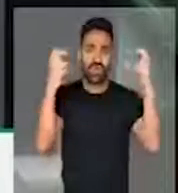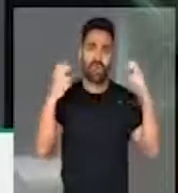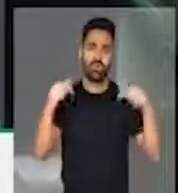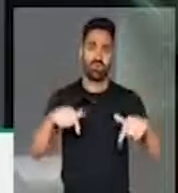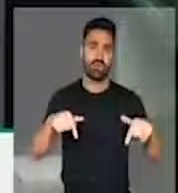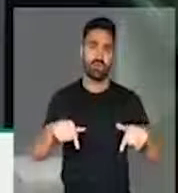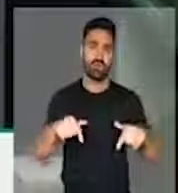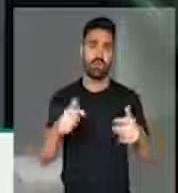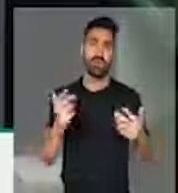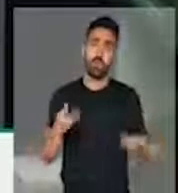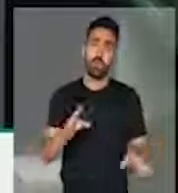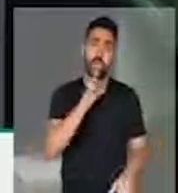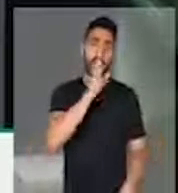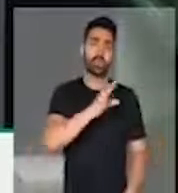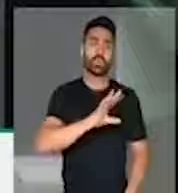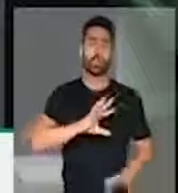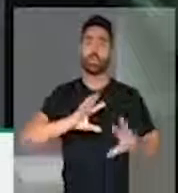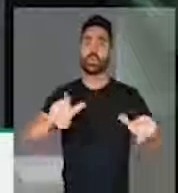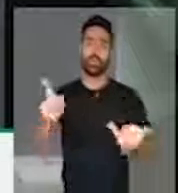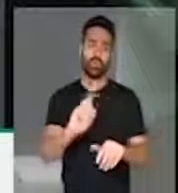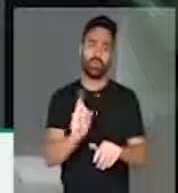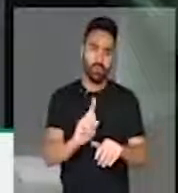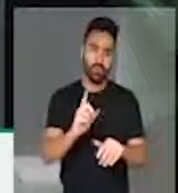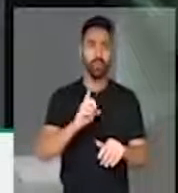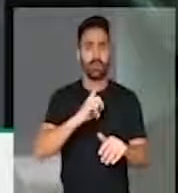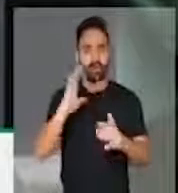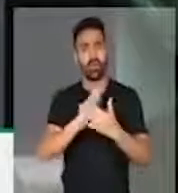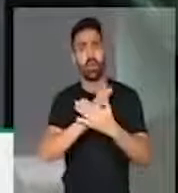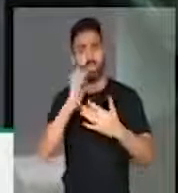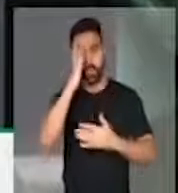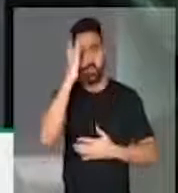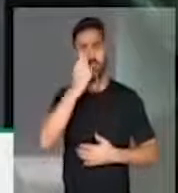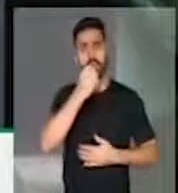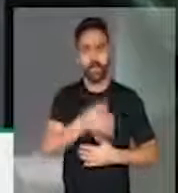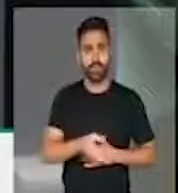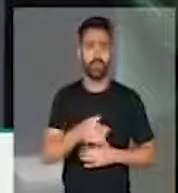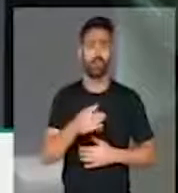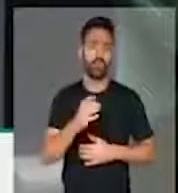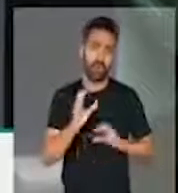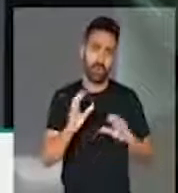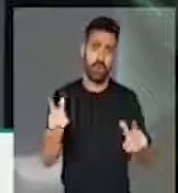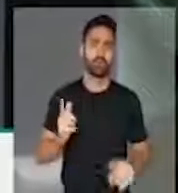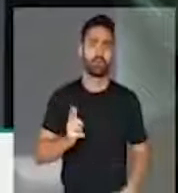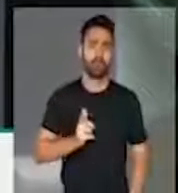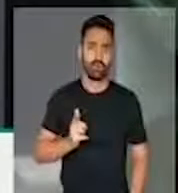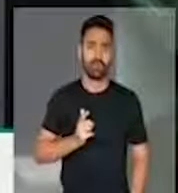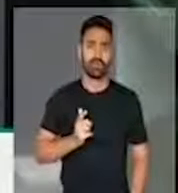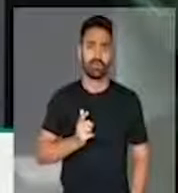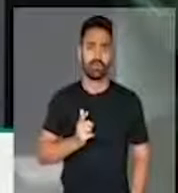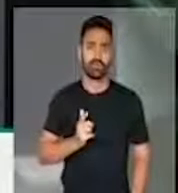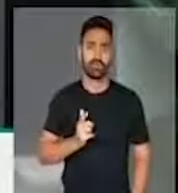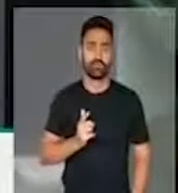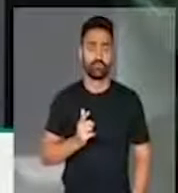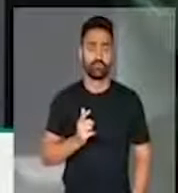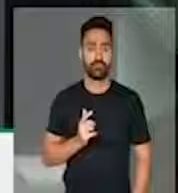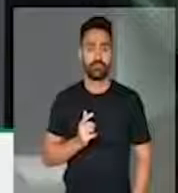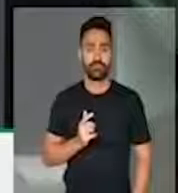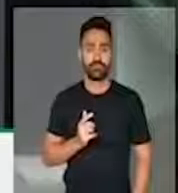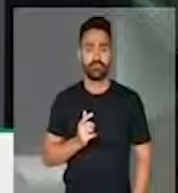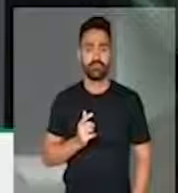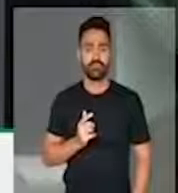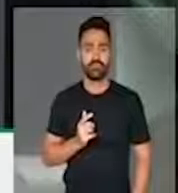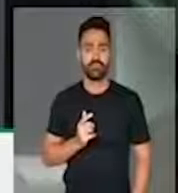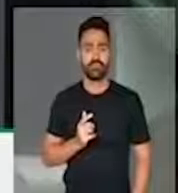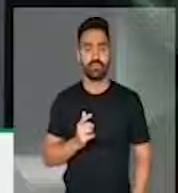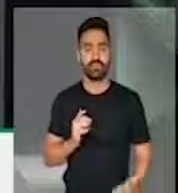Não vou generalizar, não são todos. Tem gente boa aqui dentro, como em qualquer outra profissão. Mas